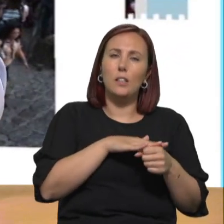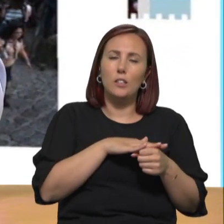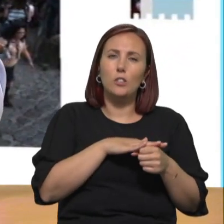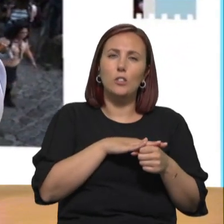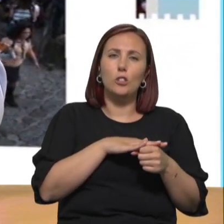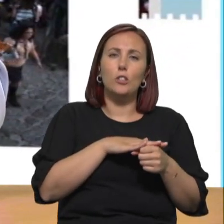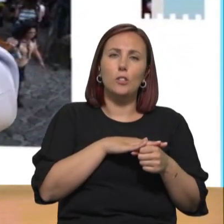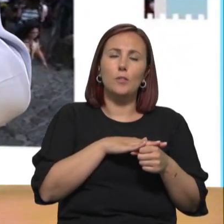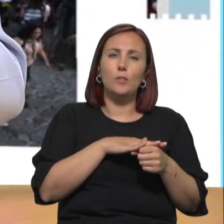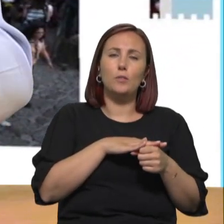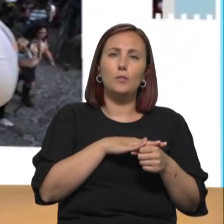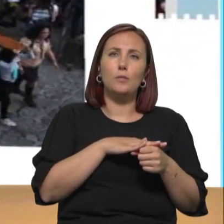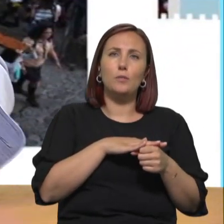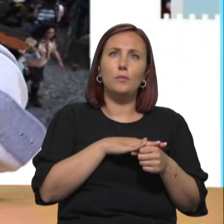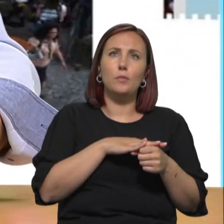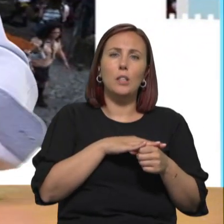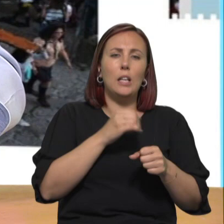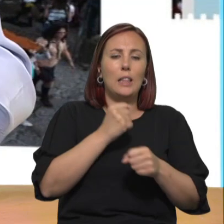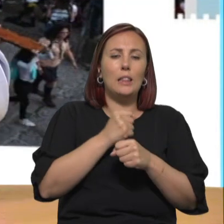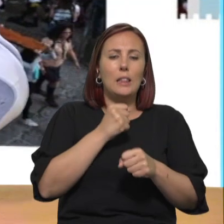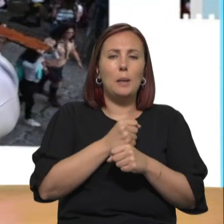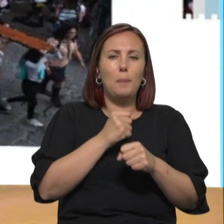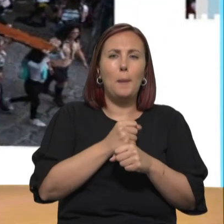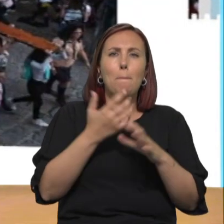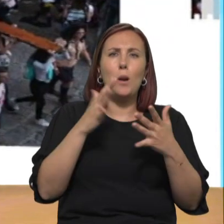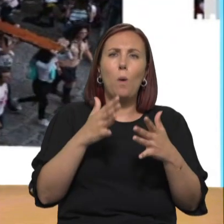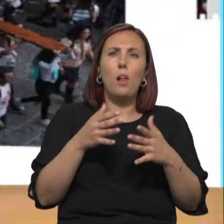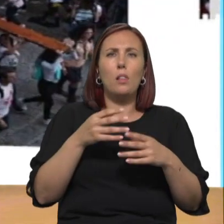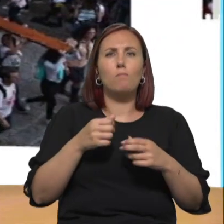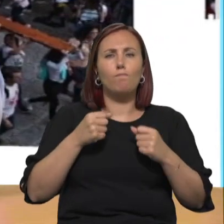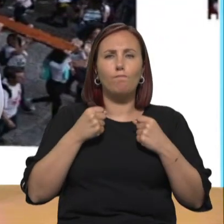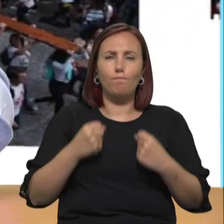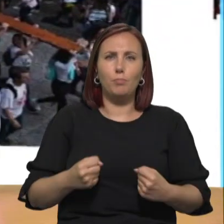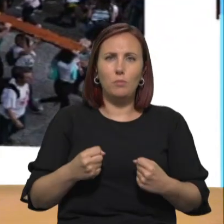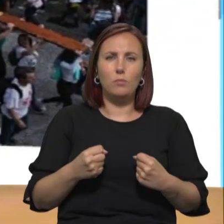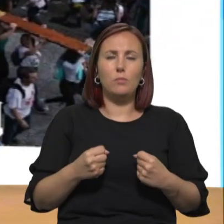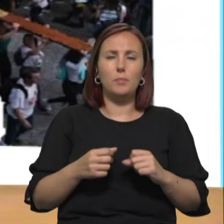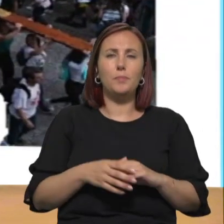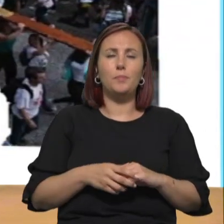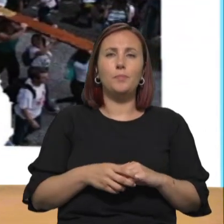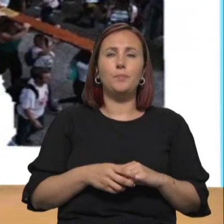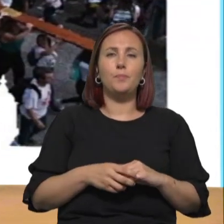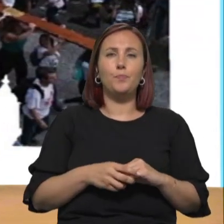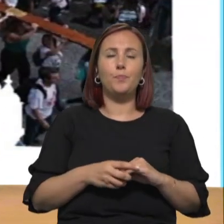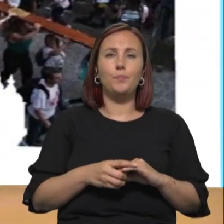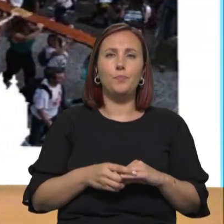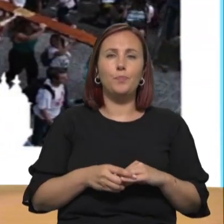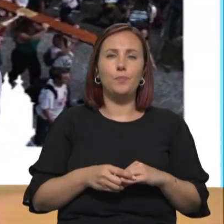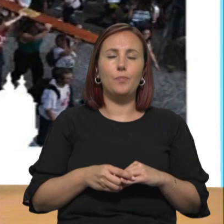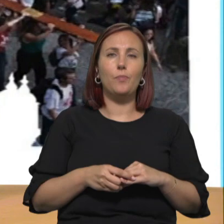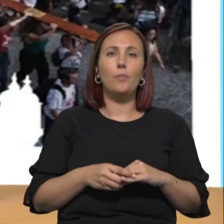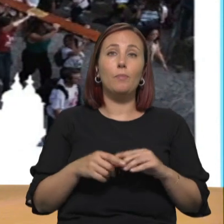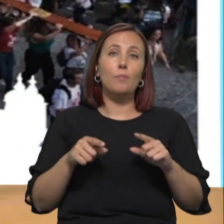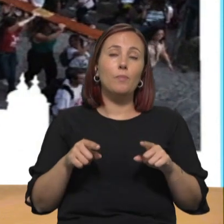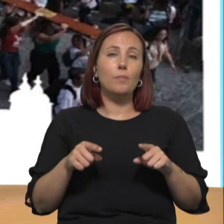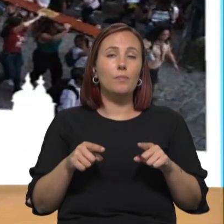de mais mão de obra intensiva, digamos assim, de mão de obra intensiva. E essas